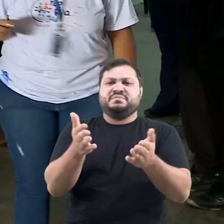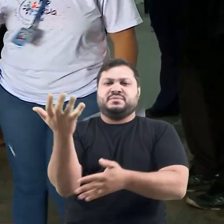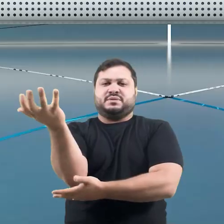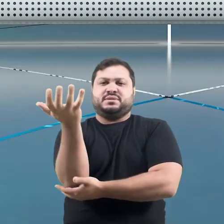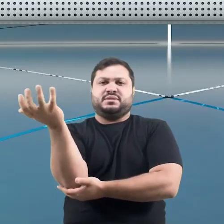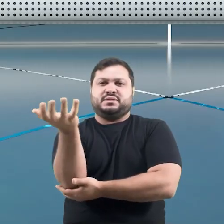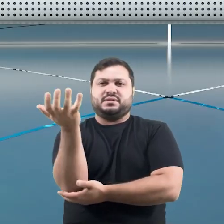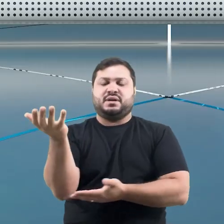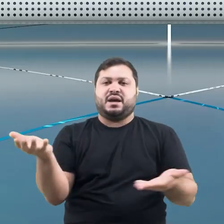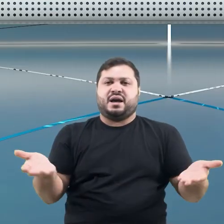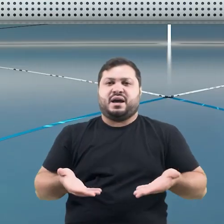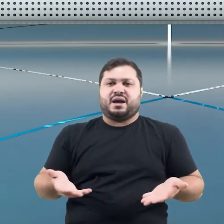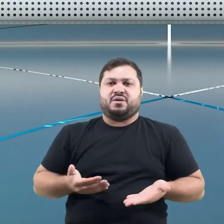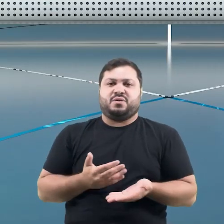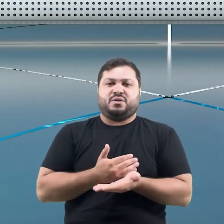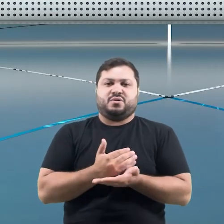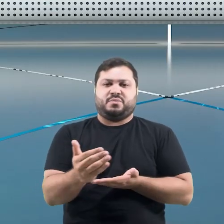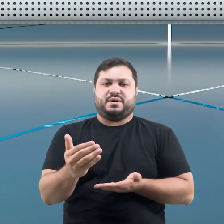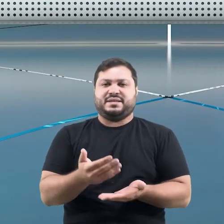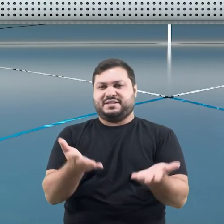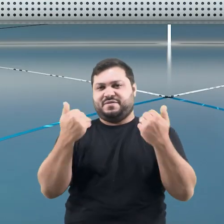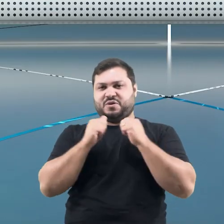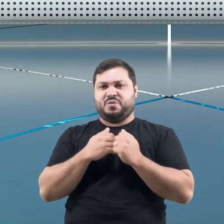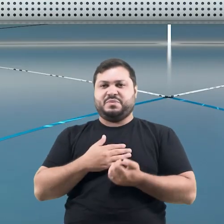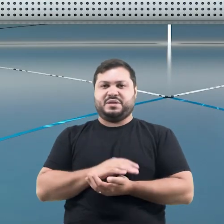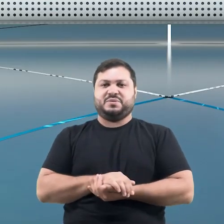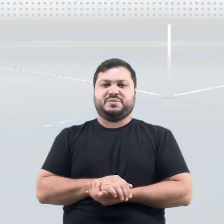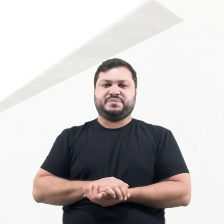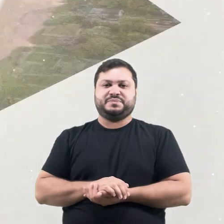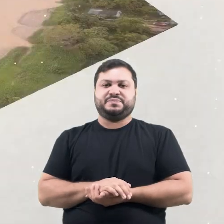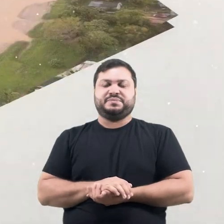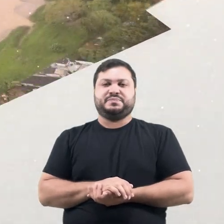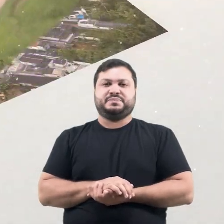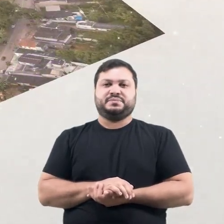rua. É a partir de agora. Vem comigo!